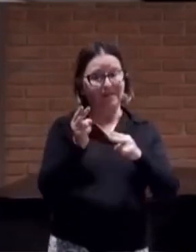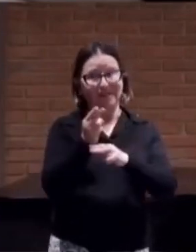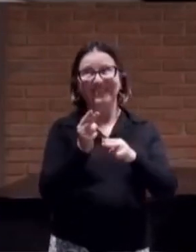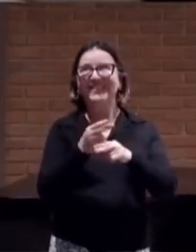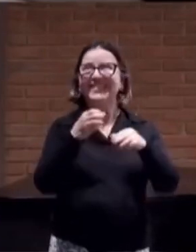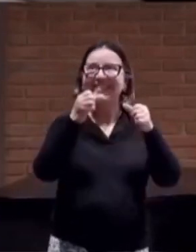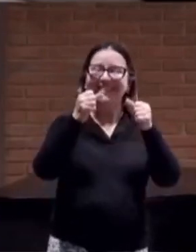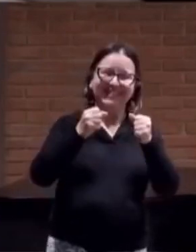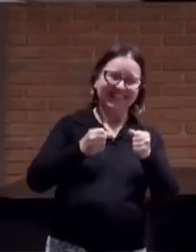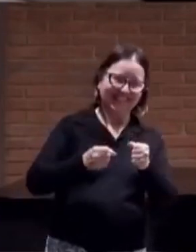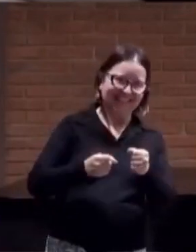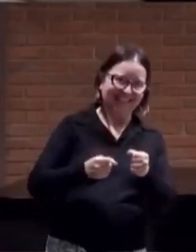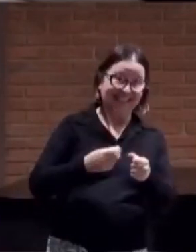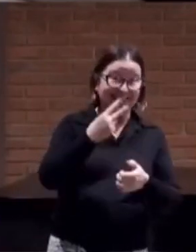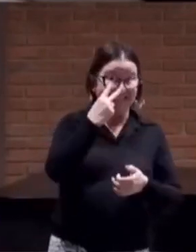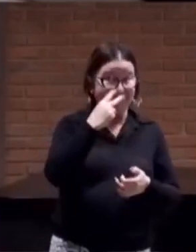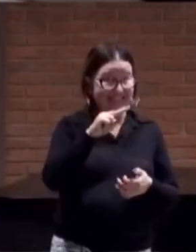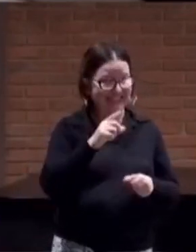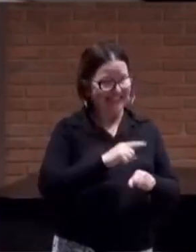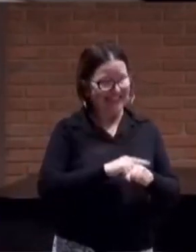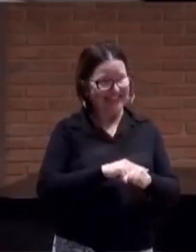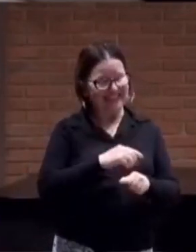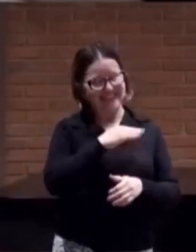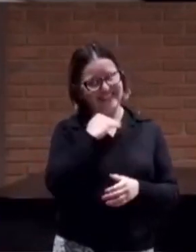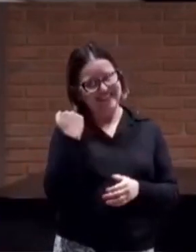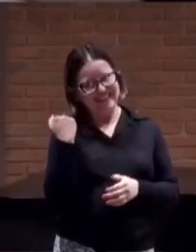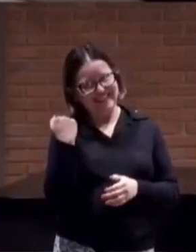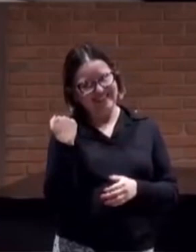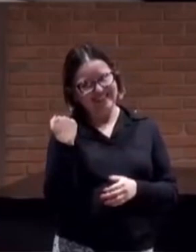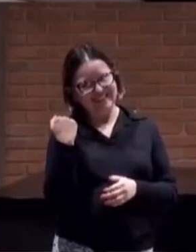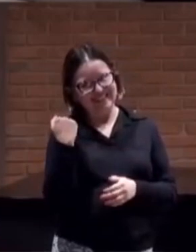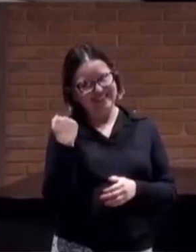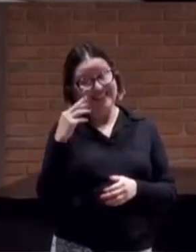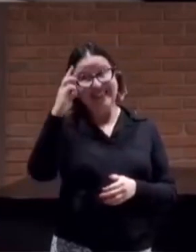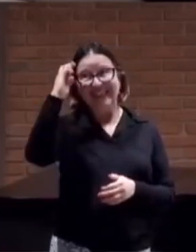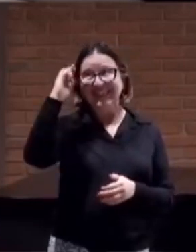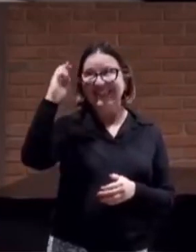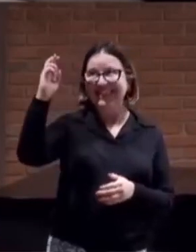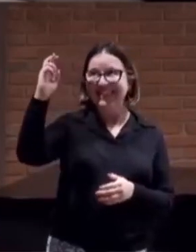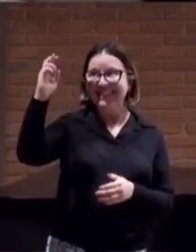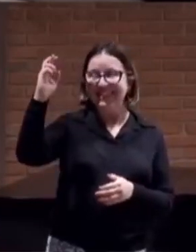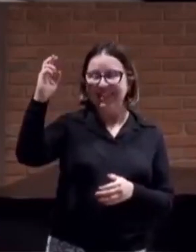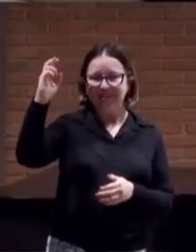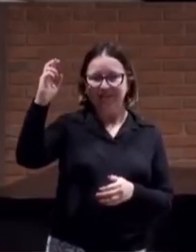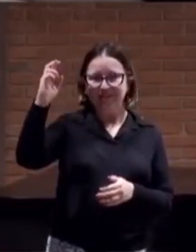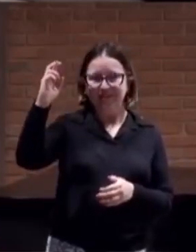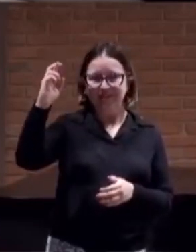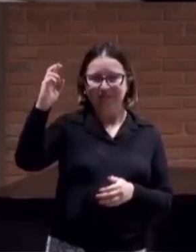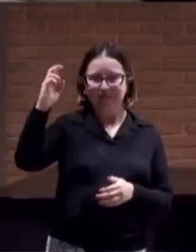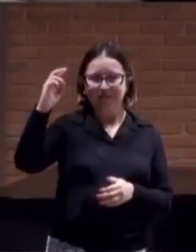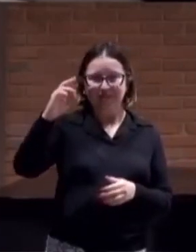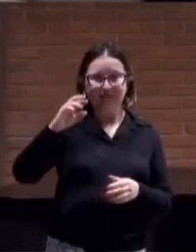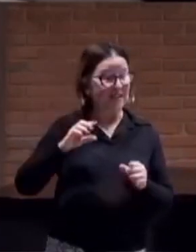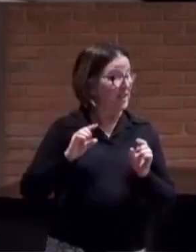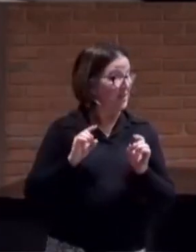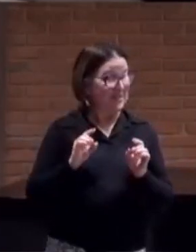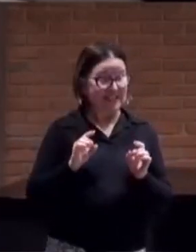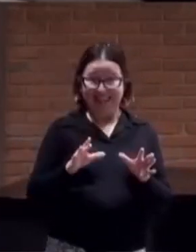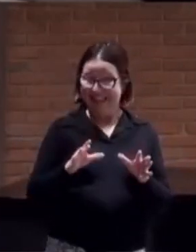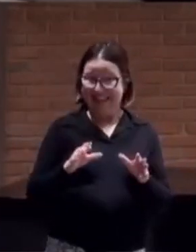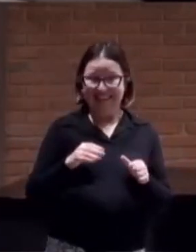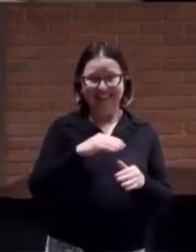poder, e verás que na hora da morte, o Senhor não te deixa morrer.